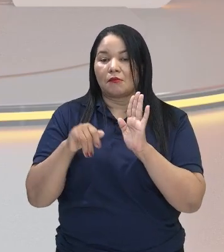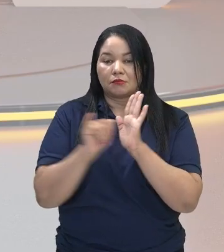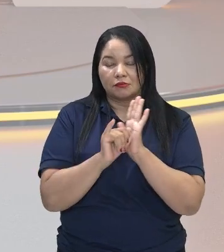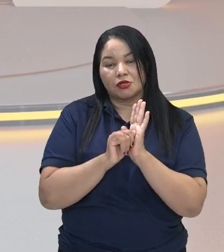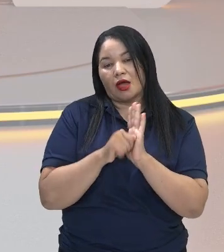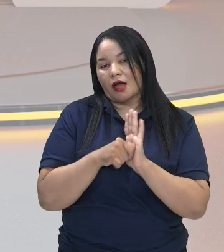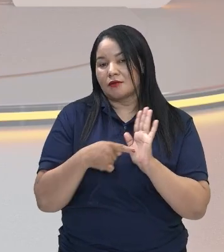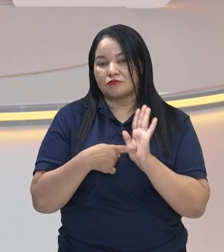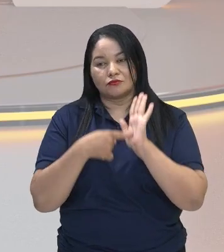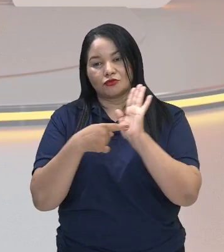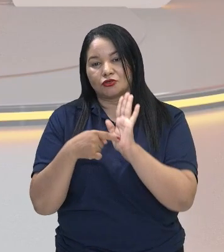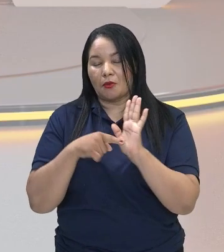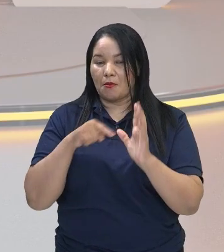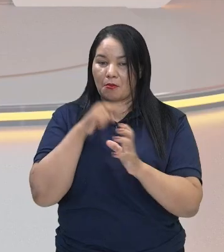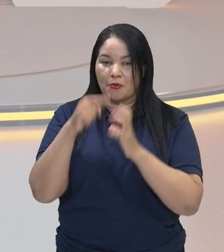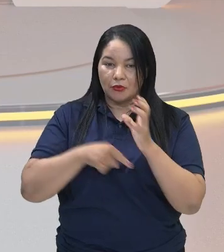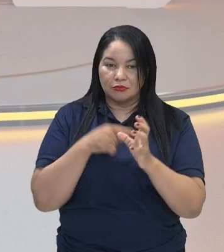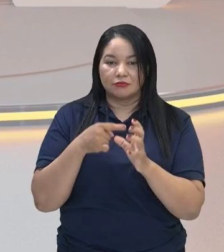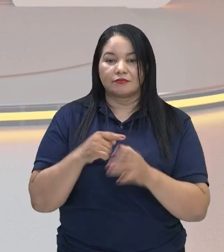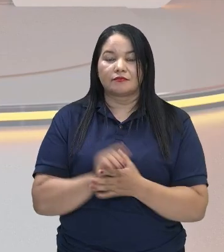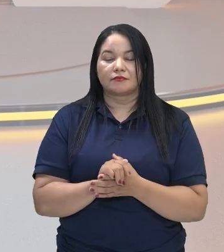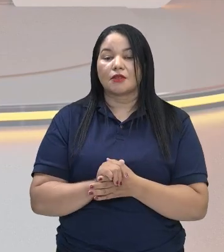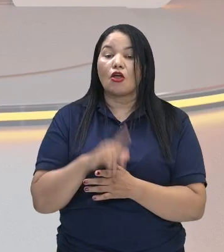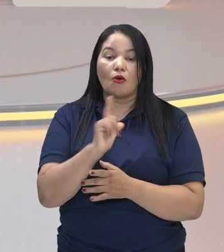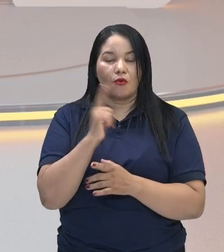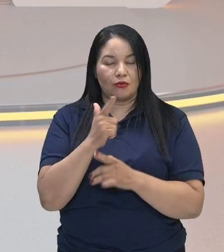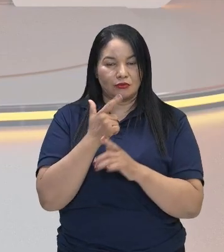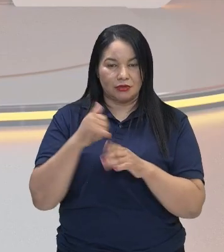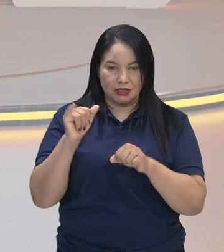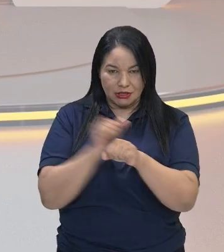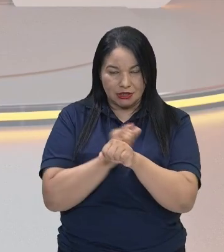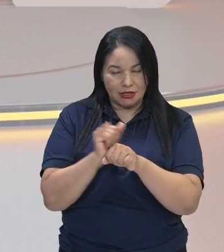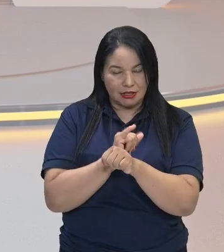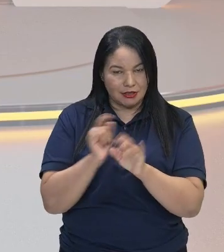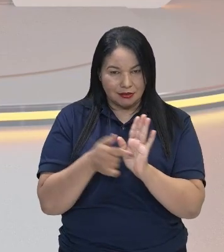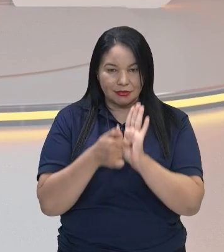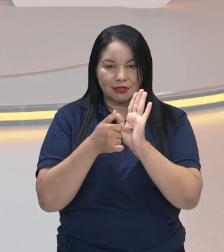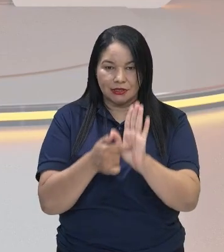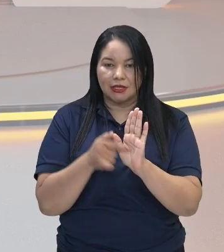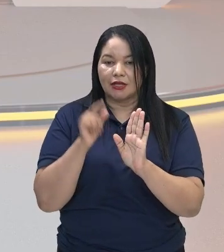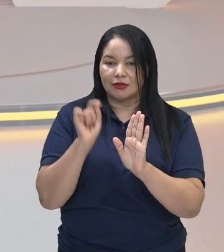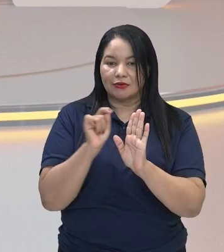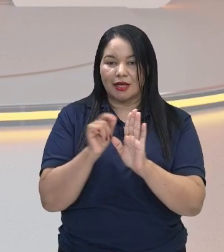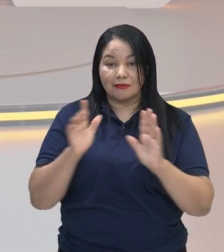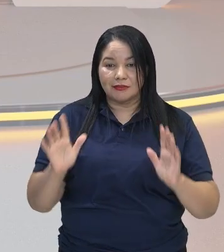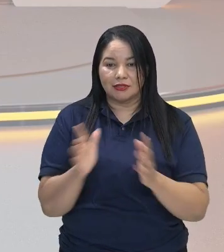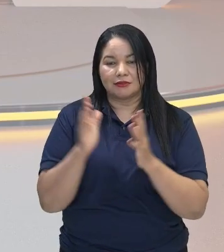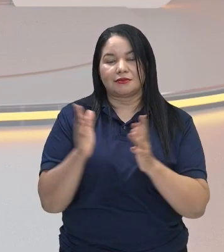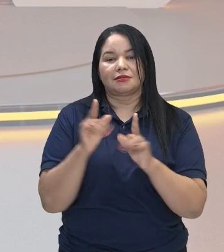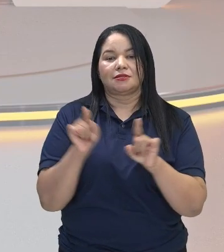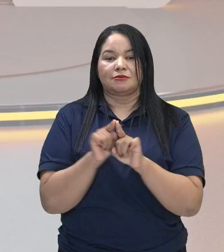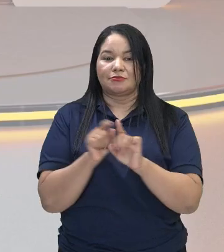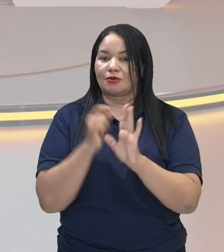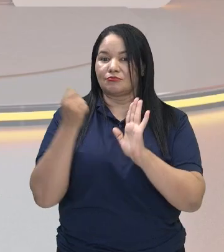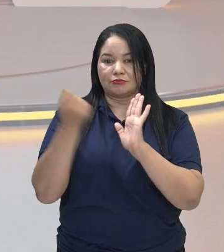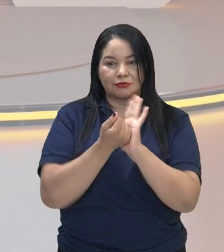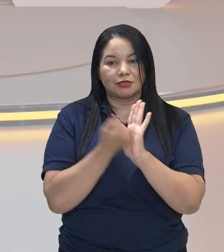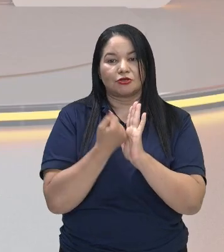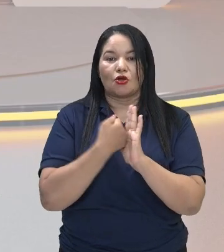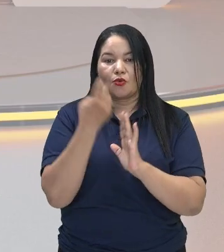mundo. Outra estratégia que foi apresentada foi a promoção do patrimônio